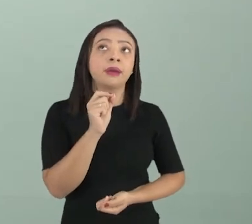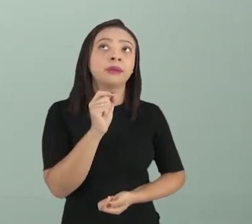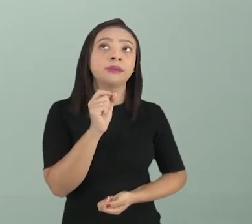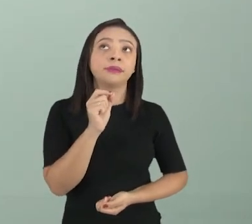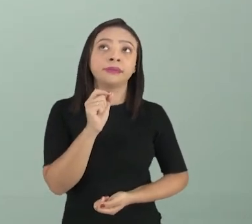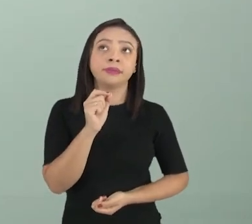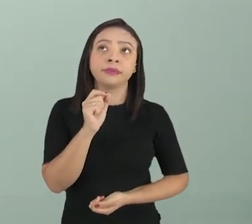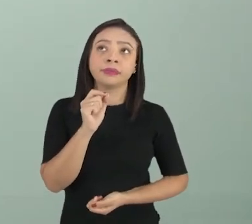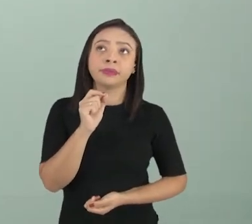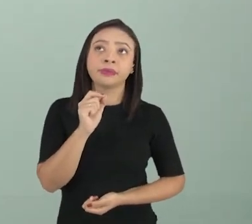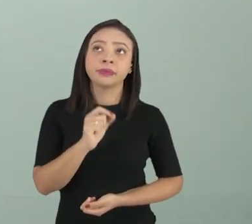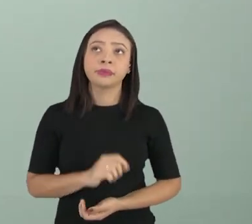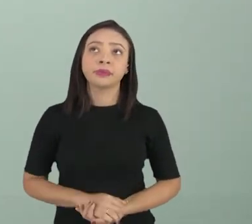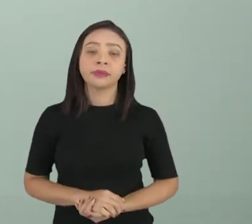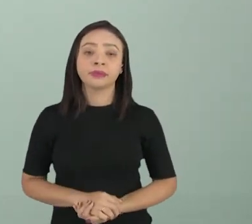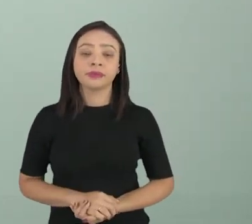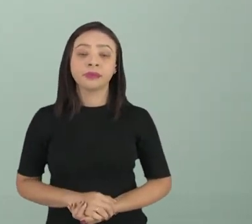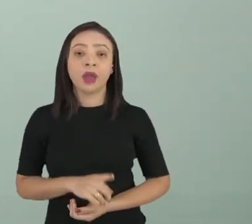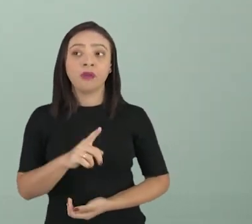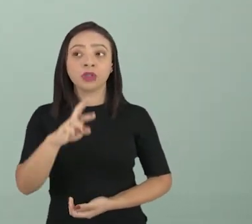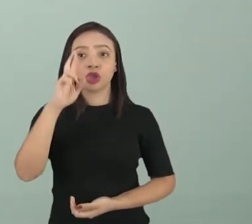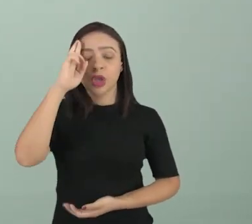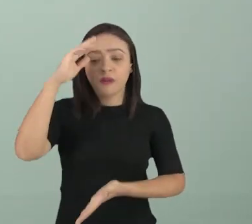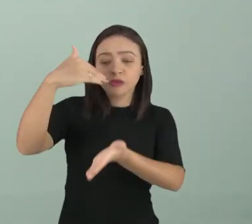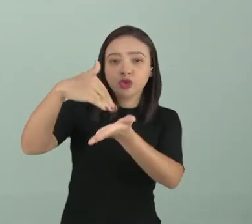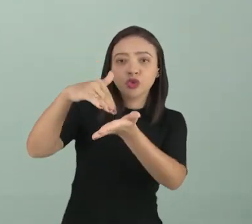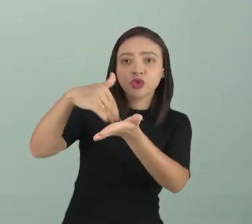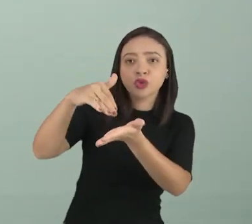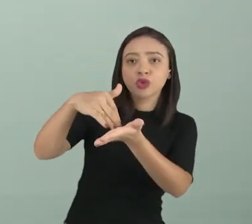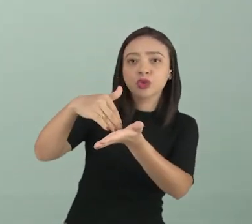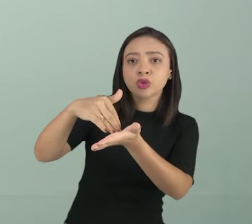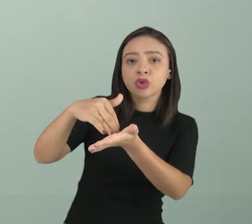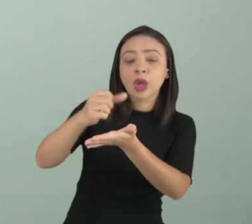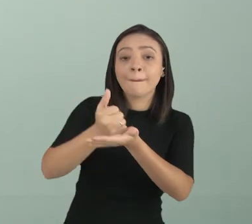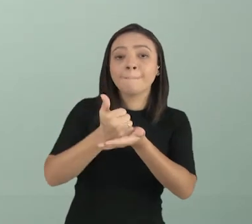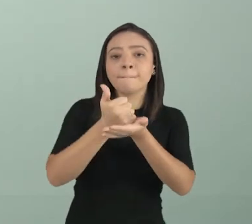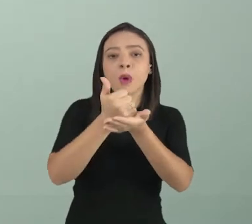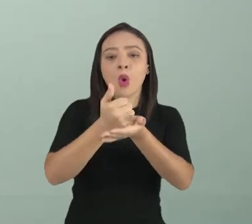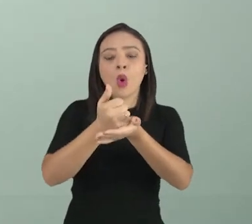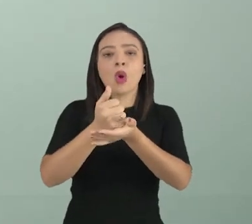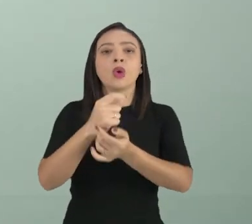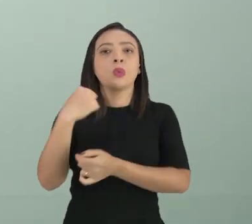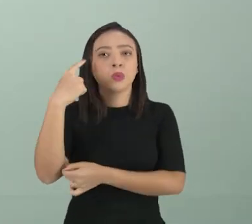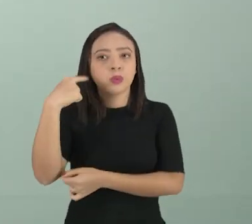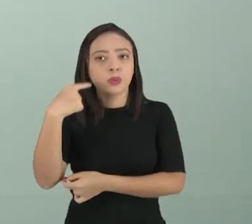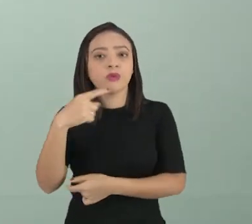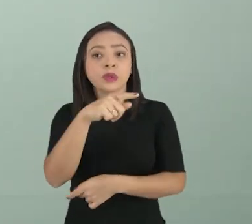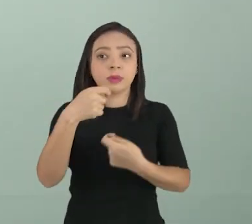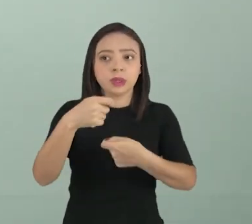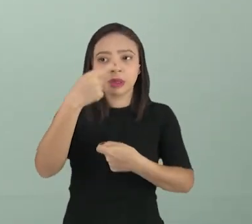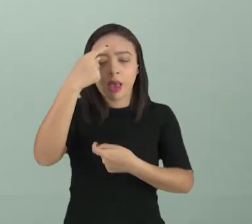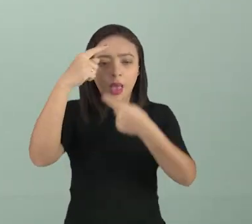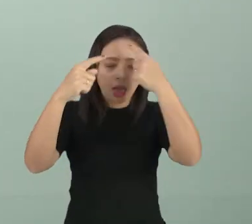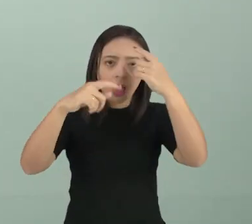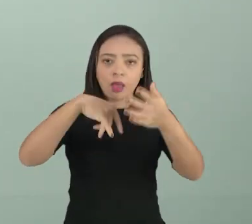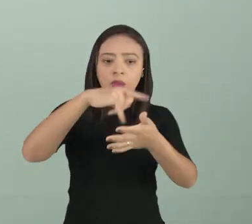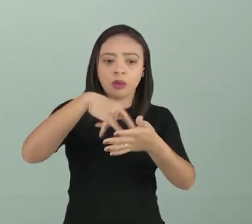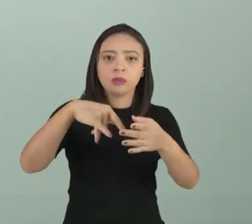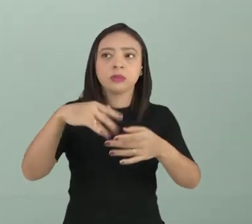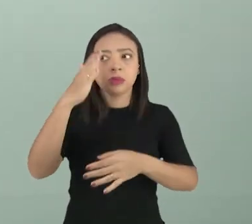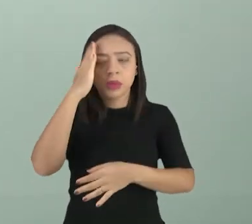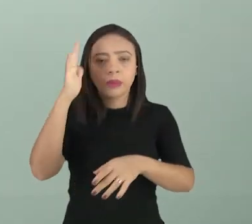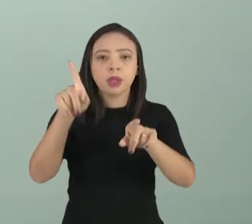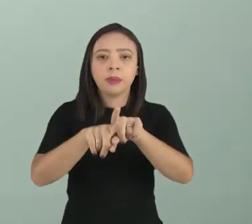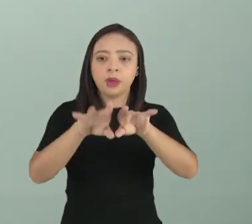e é uma assessoria de advocacia Você vai precisar redigir documentos e você vai precisar saber da